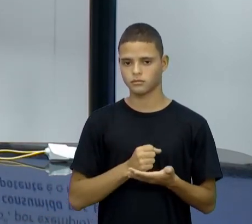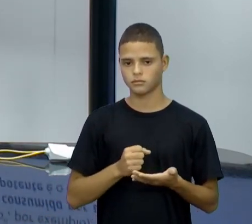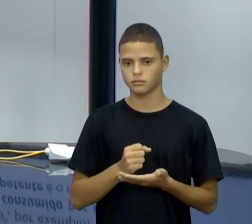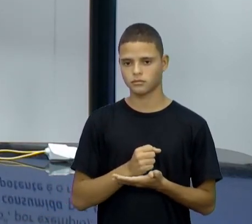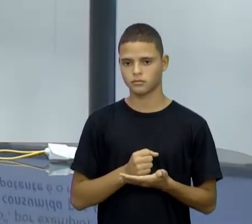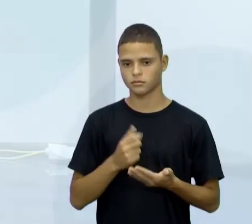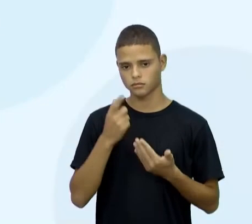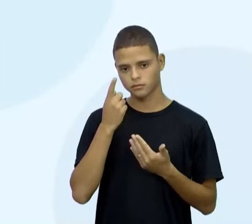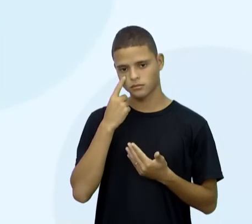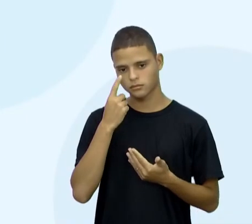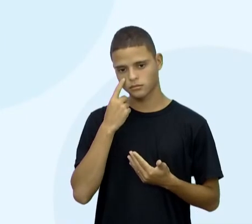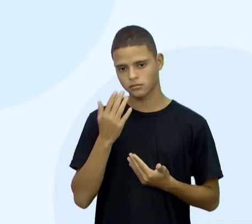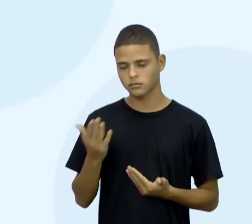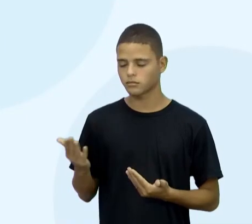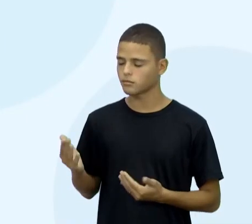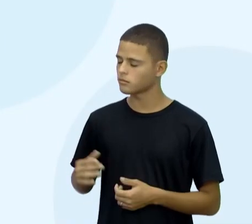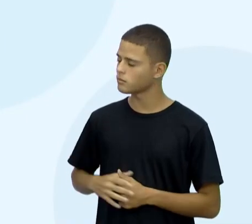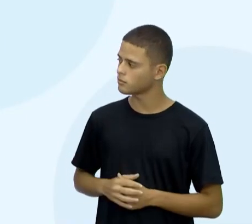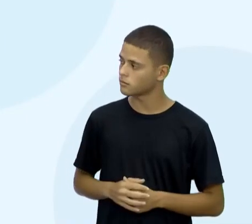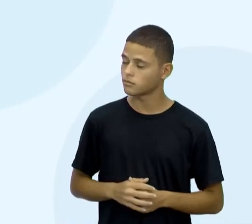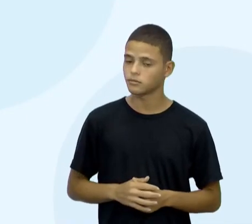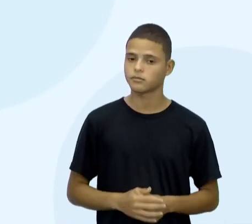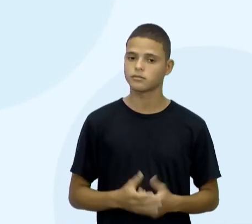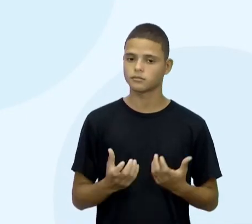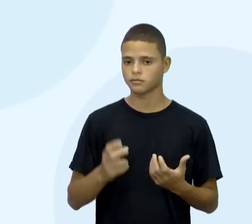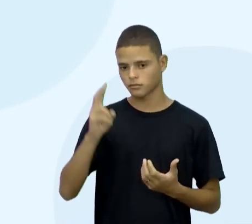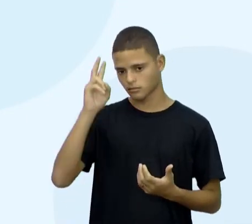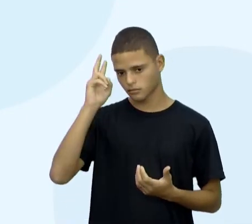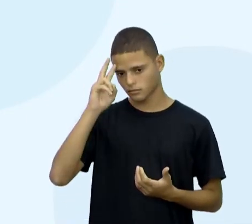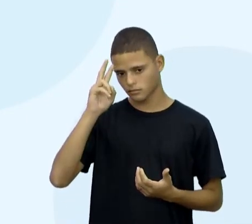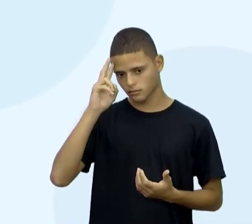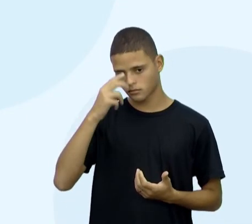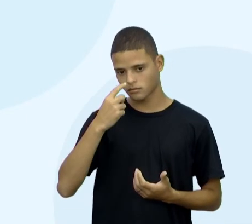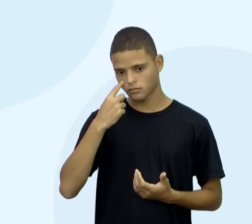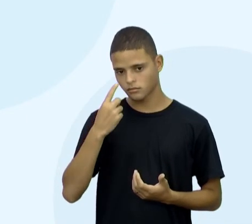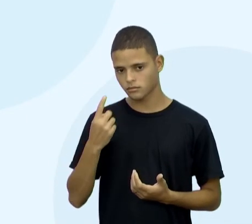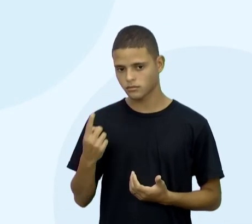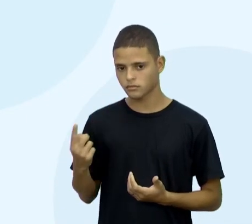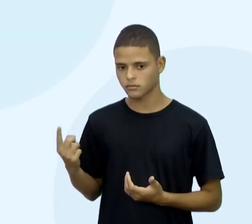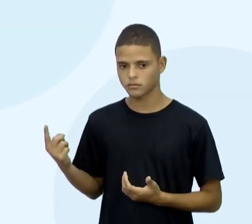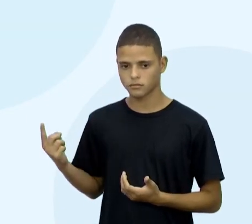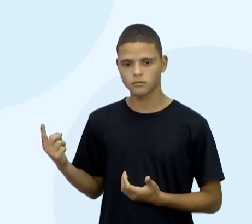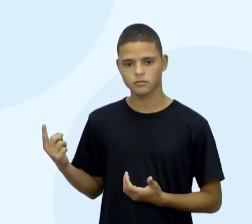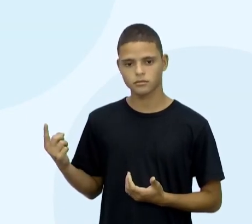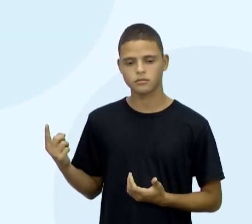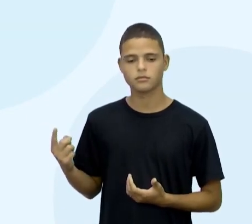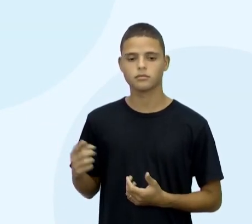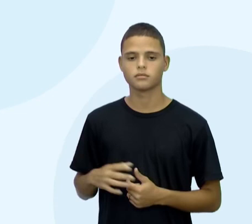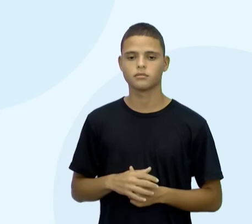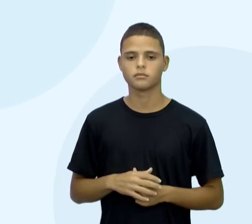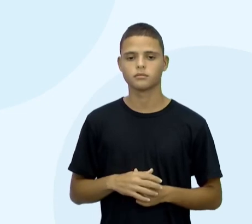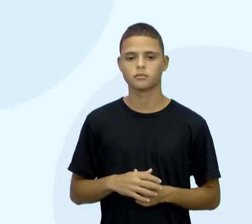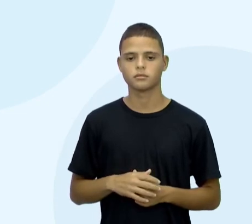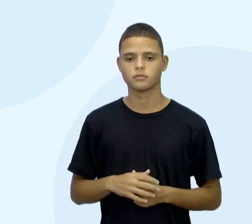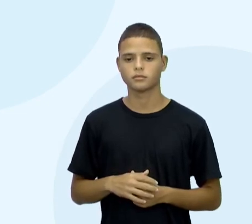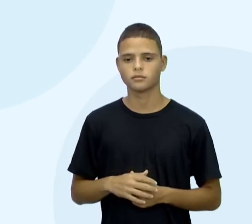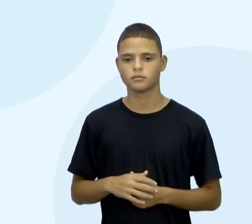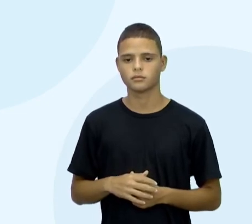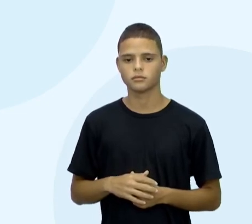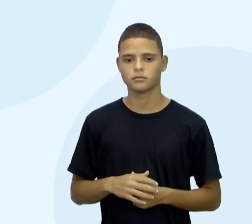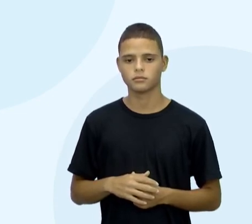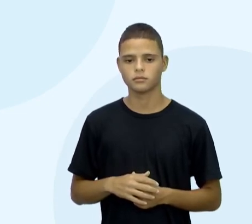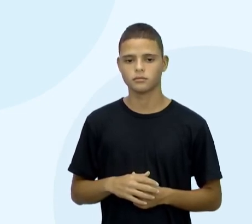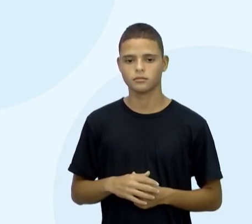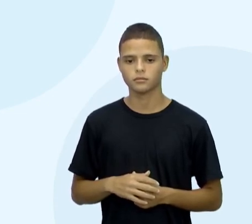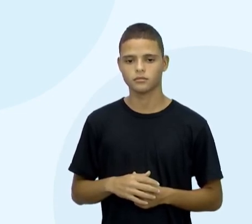aí para a nossa telinha. Eu queria só relembrar, eu vou voltar de novo, ó, como que funciona isso. Deixa eu voltar mais uma. Fiz essa